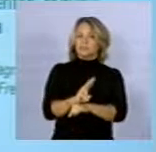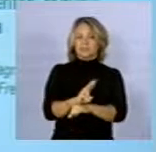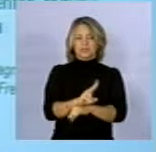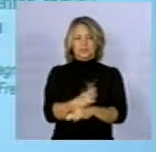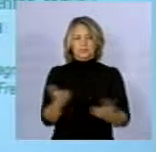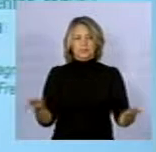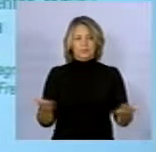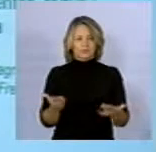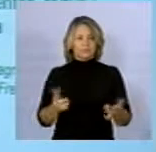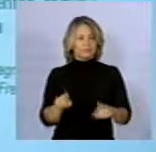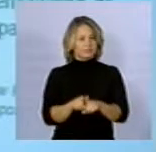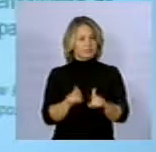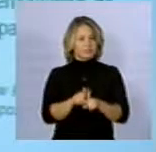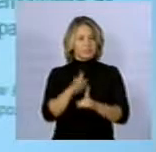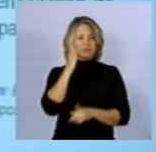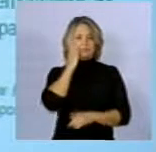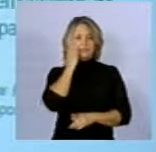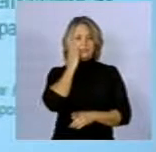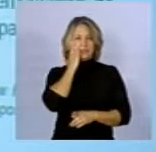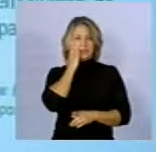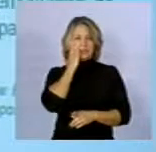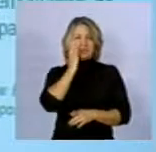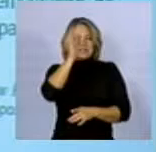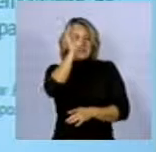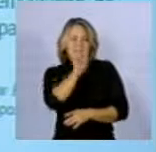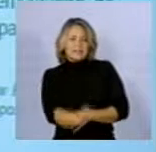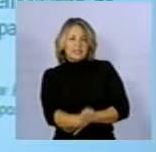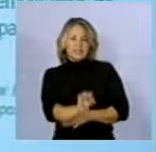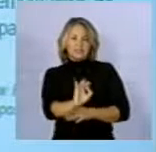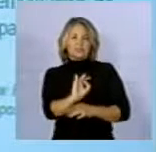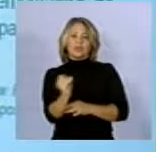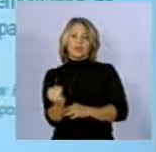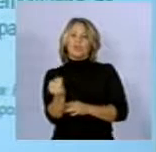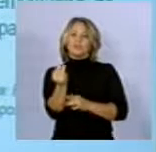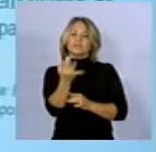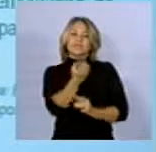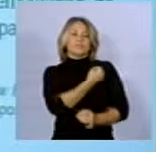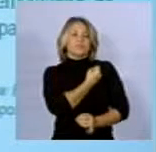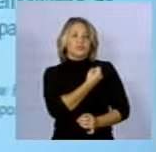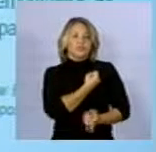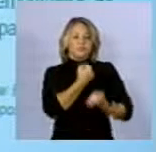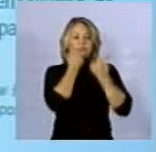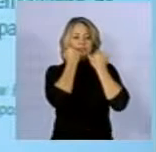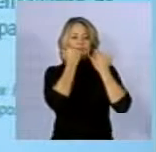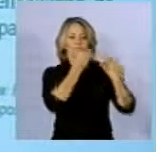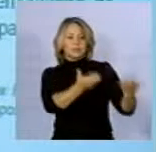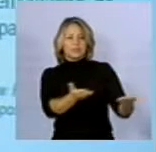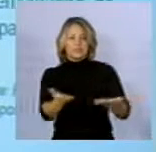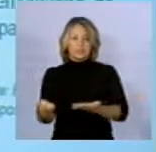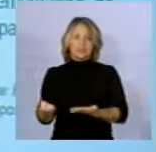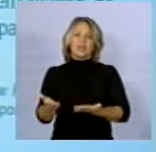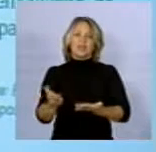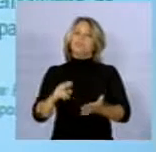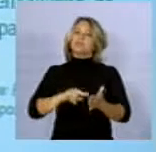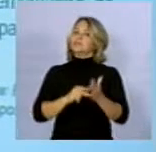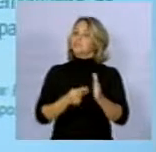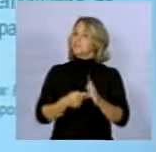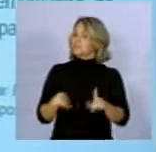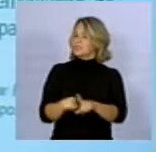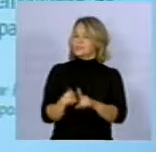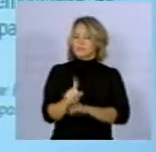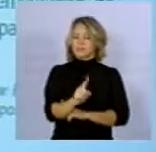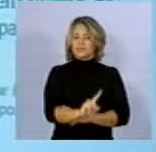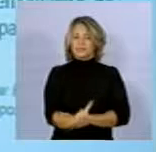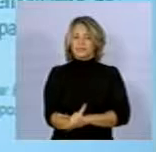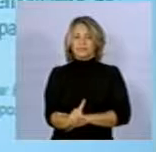especial para a definição de limites numéricos de exposição. E isso não significa que